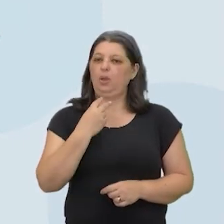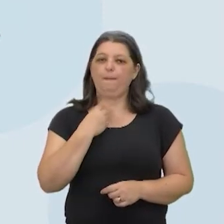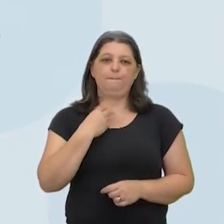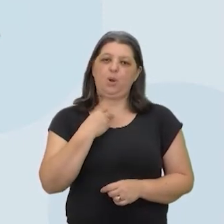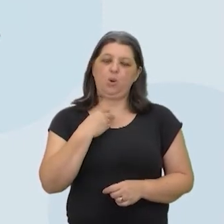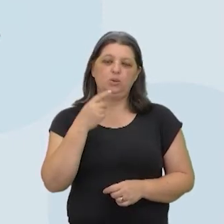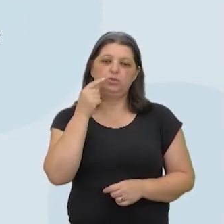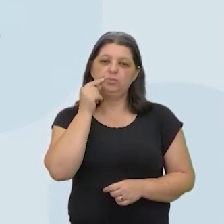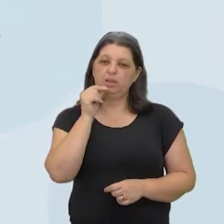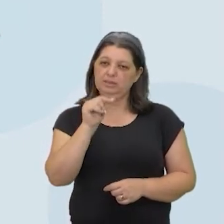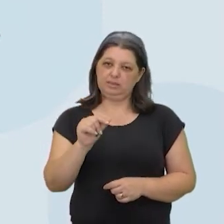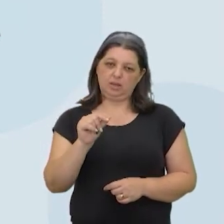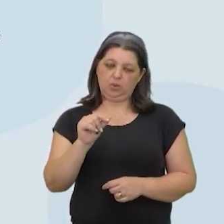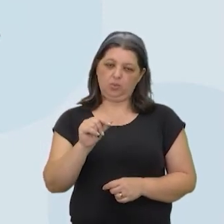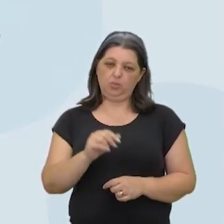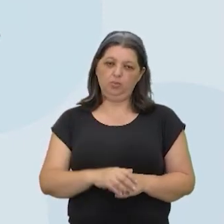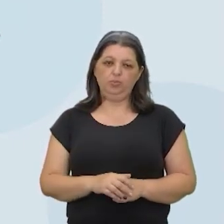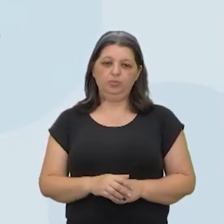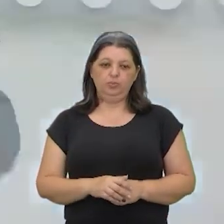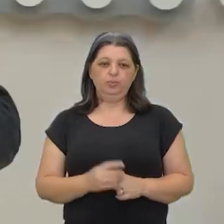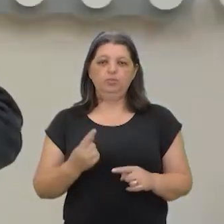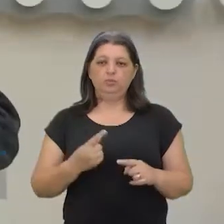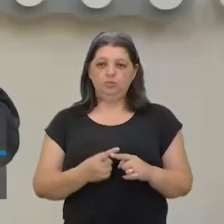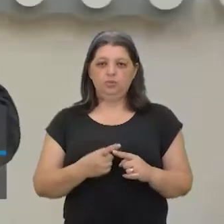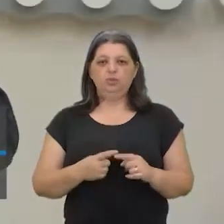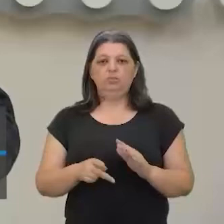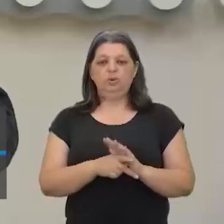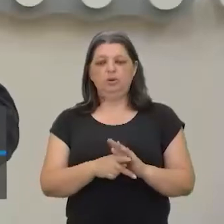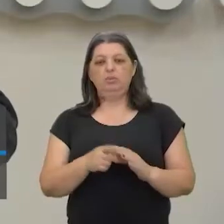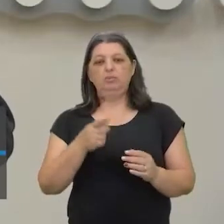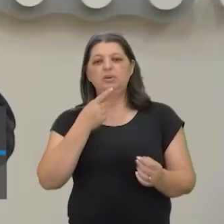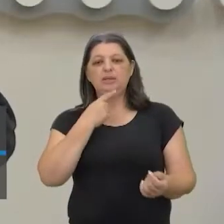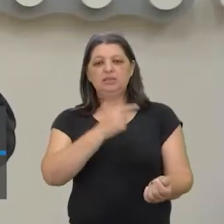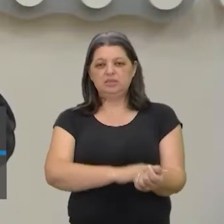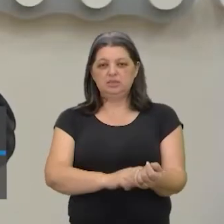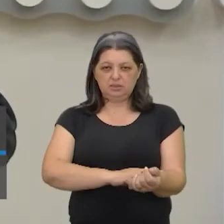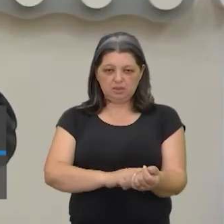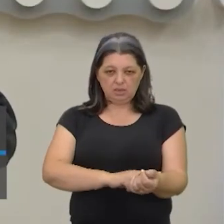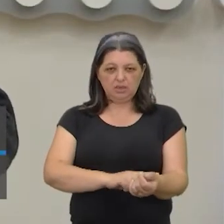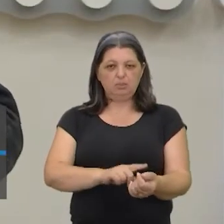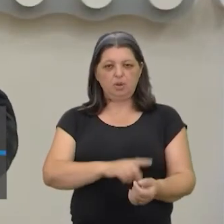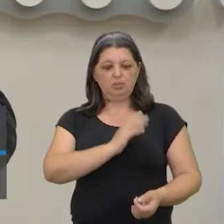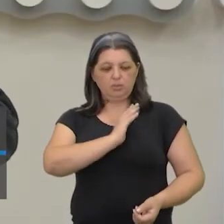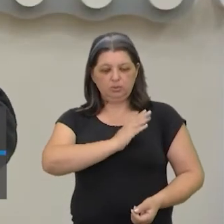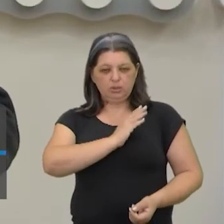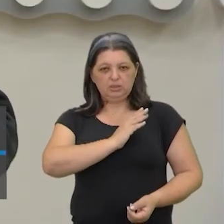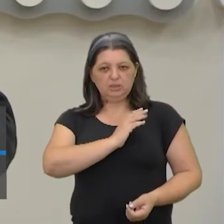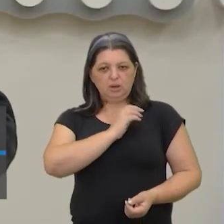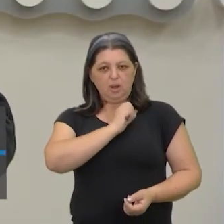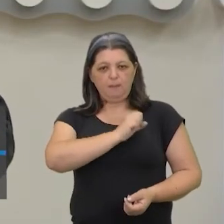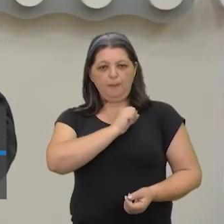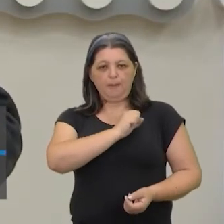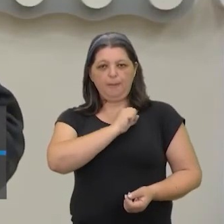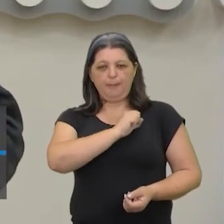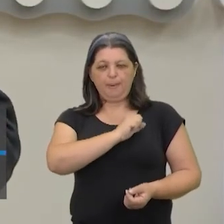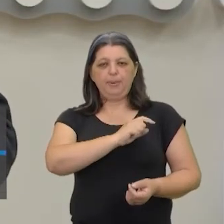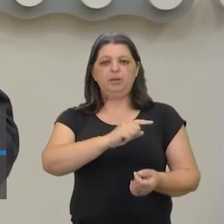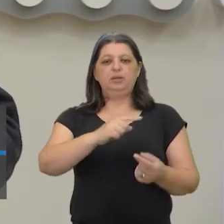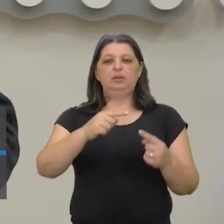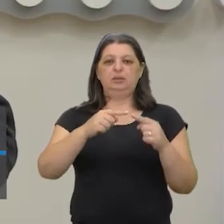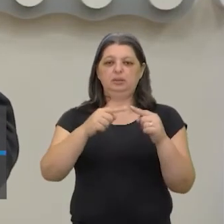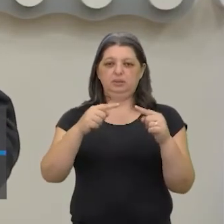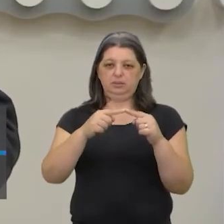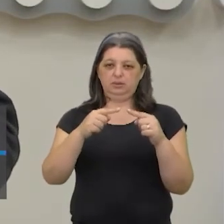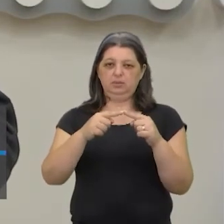sal, porque também está ligado à quantidade de sangue bombeado pelo coração, né? Então tem essa ligação. Essa